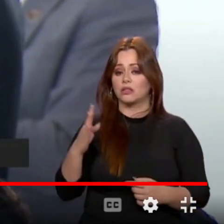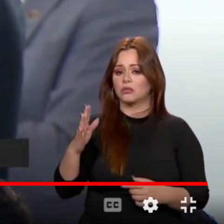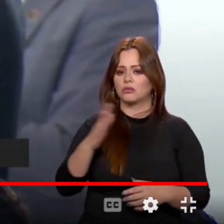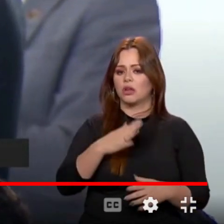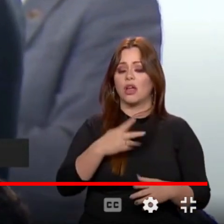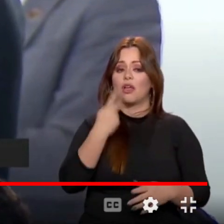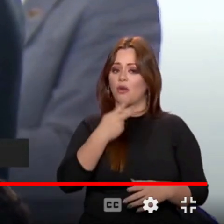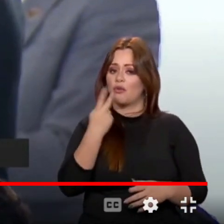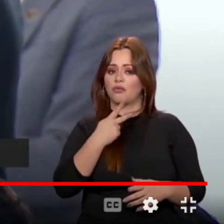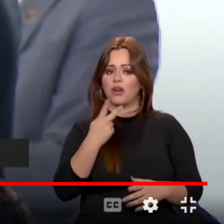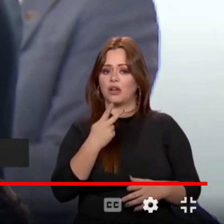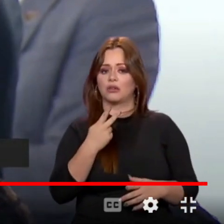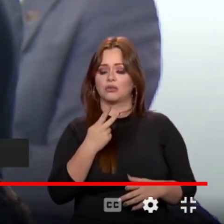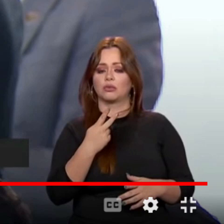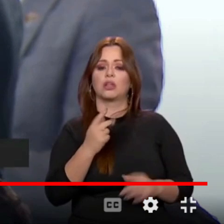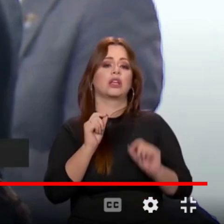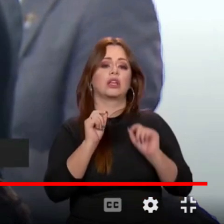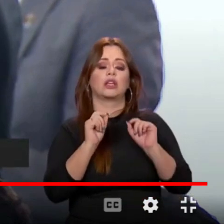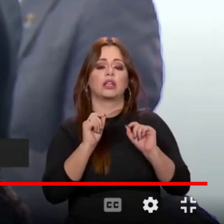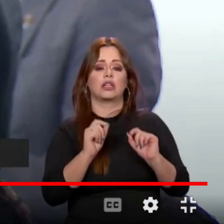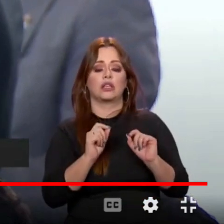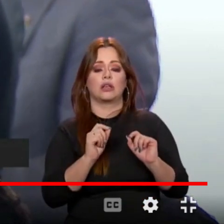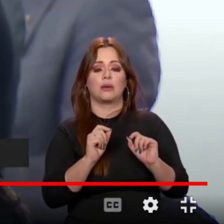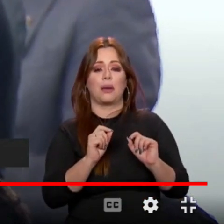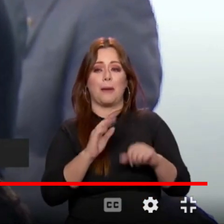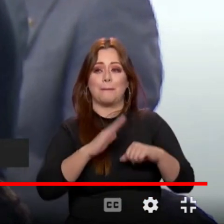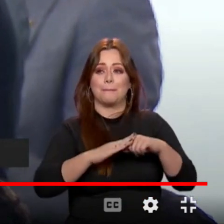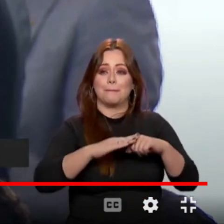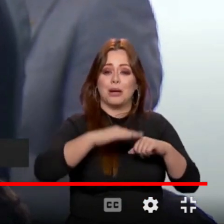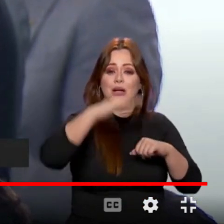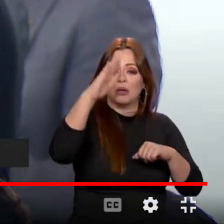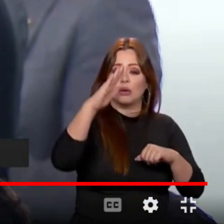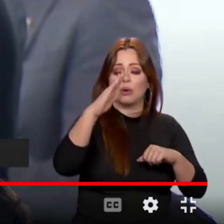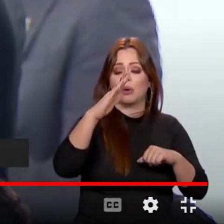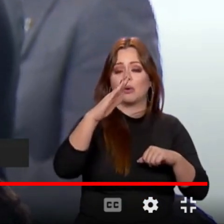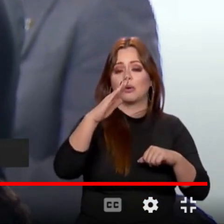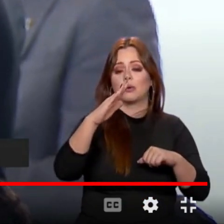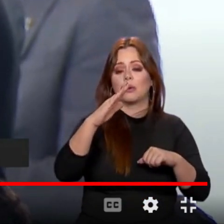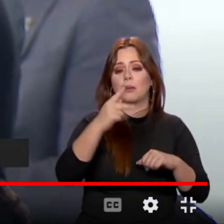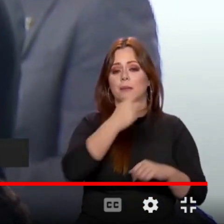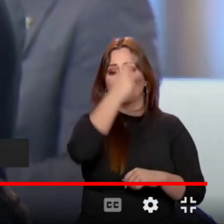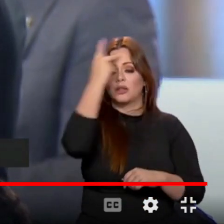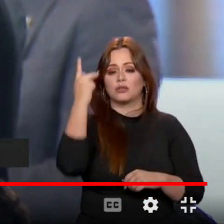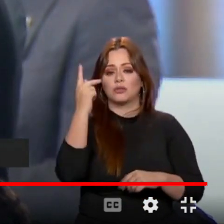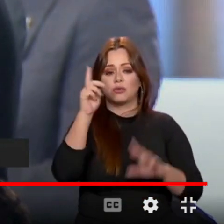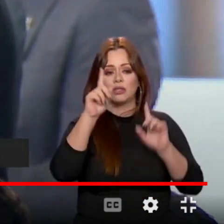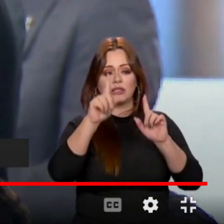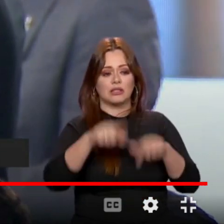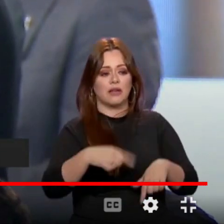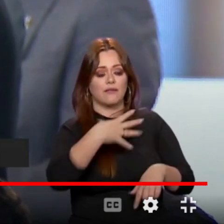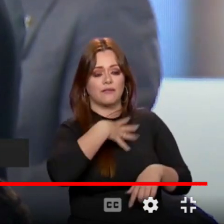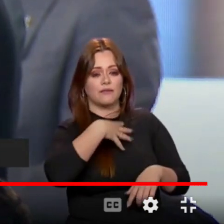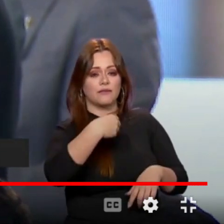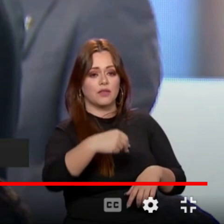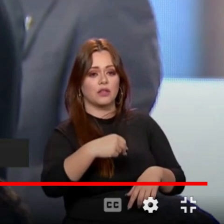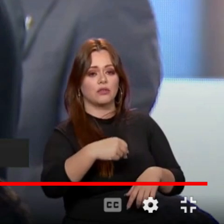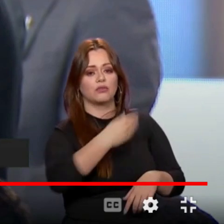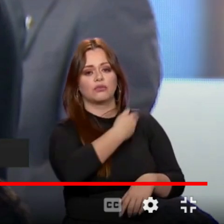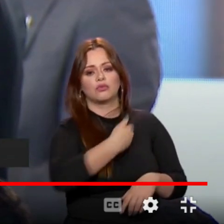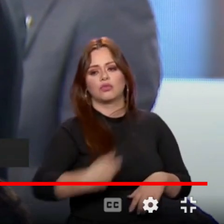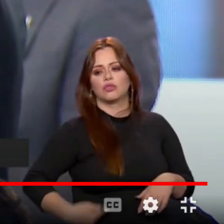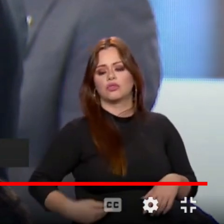de errar, que a maior parte da classe política brasileira são filhos da escola pública